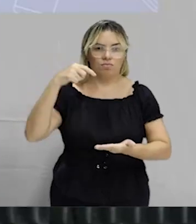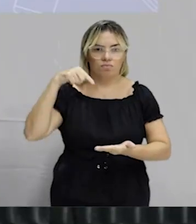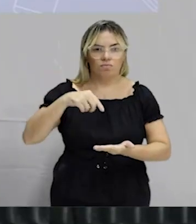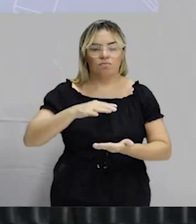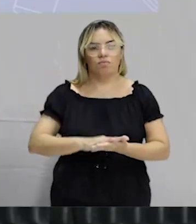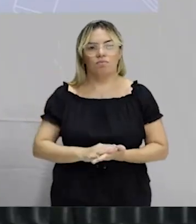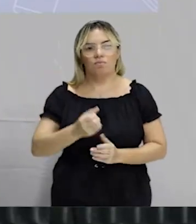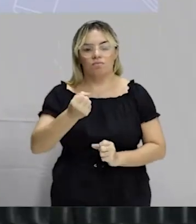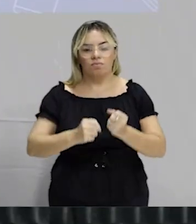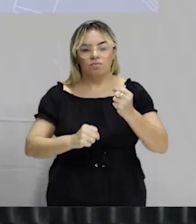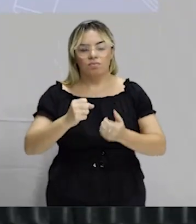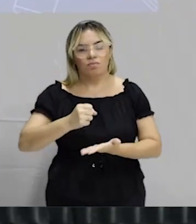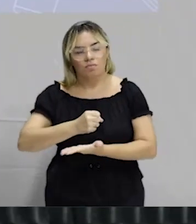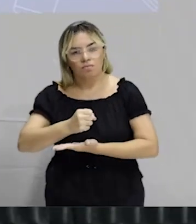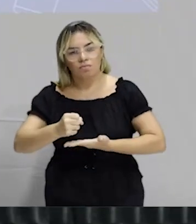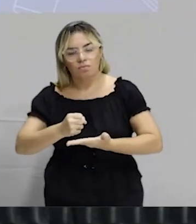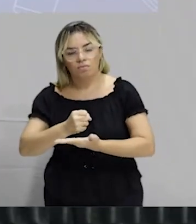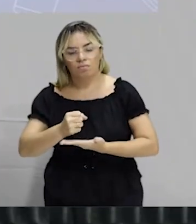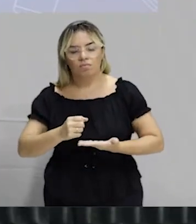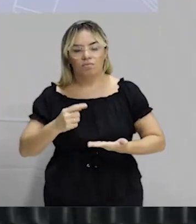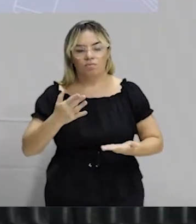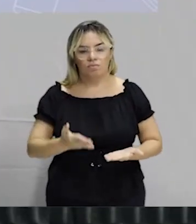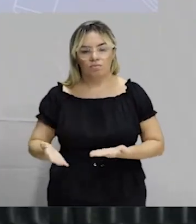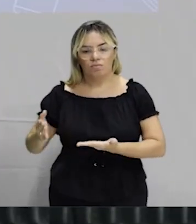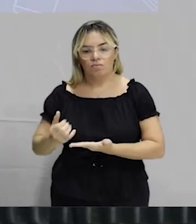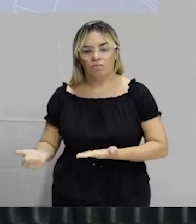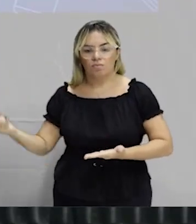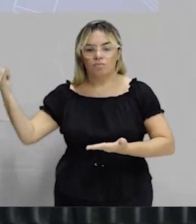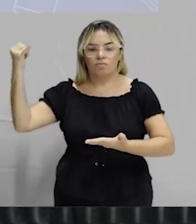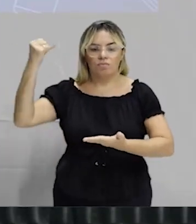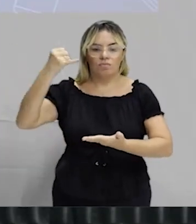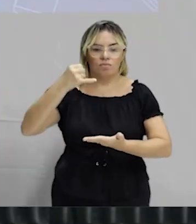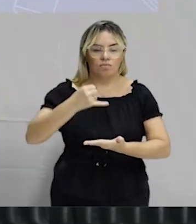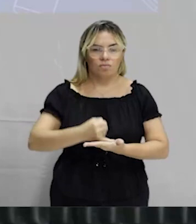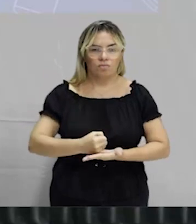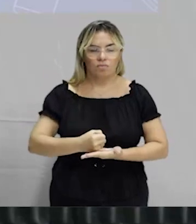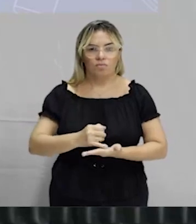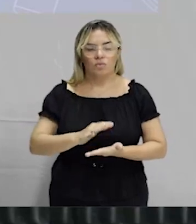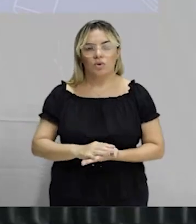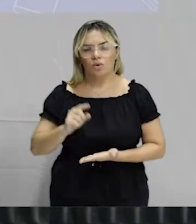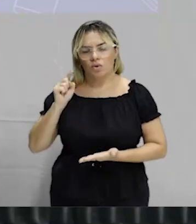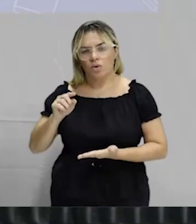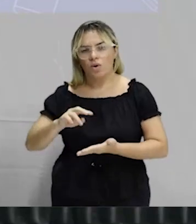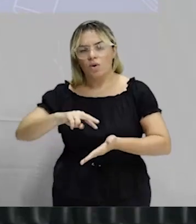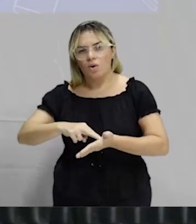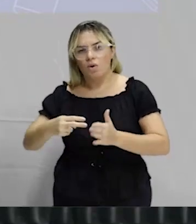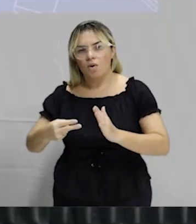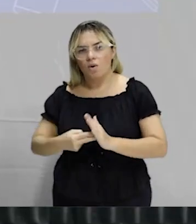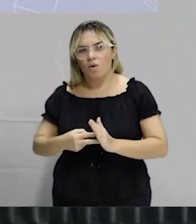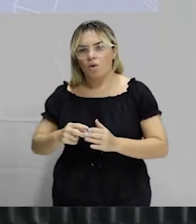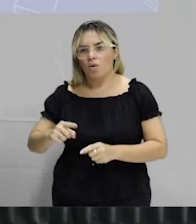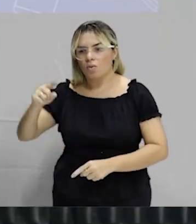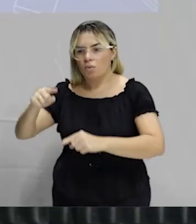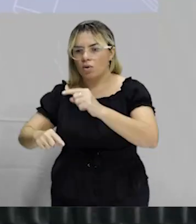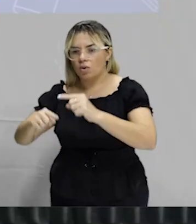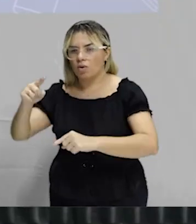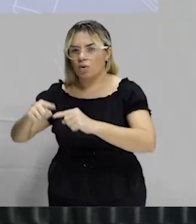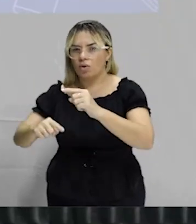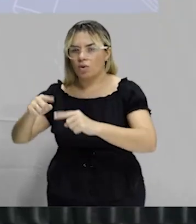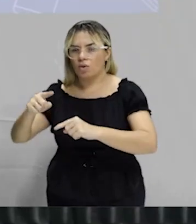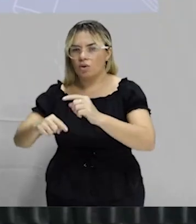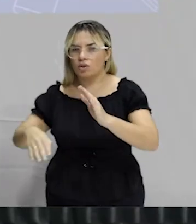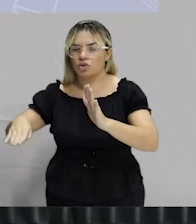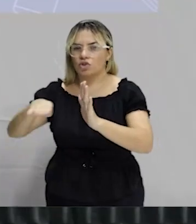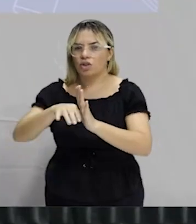Uma industrialização baseada na chamada o quê? Substituição de importados, ou seja, os produtos que vinham da Europa e